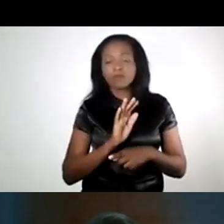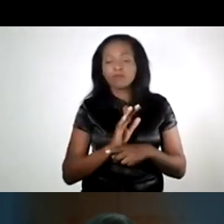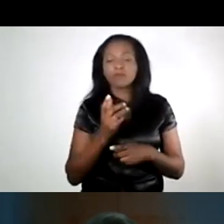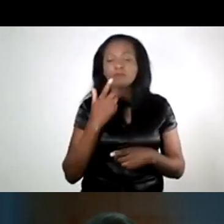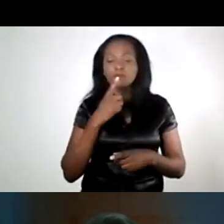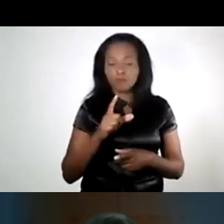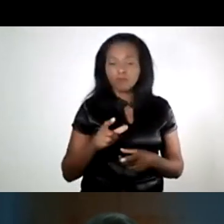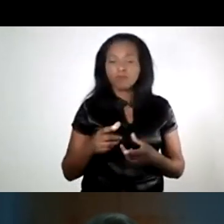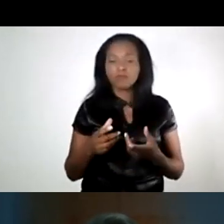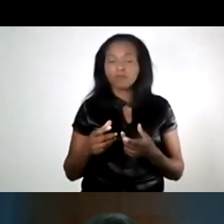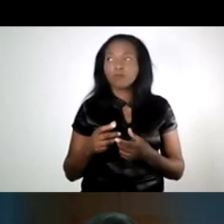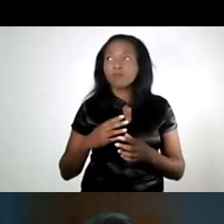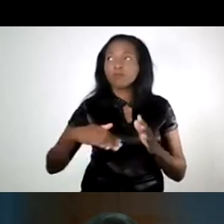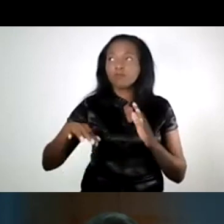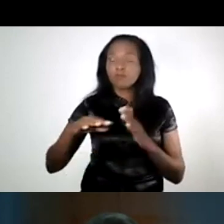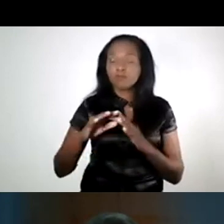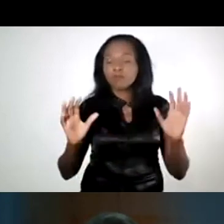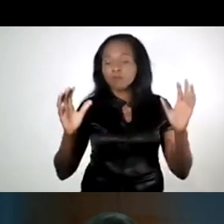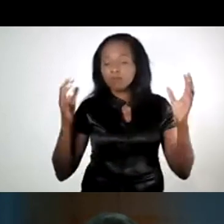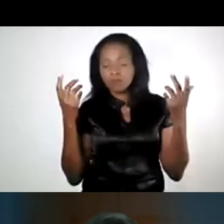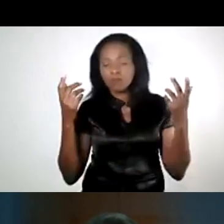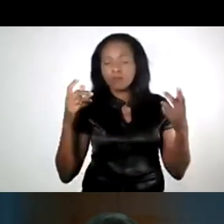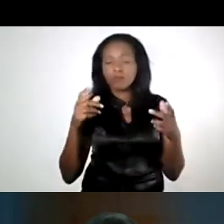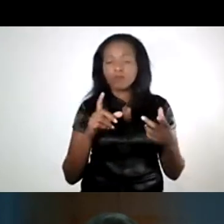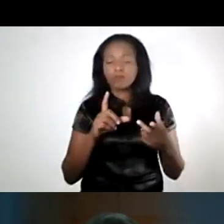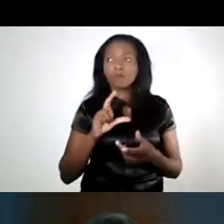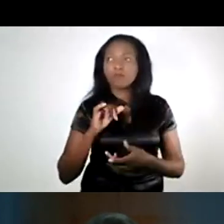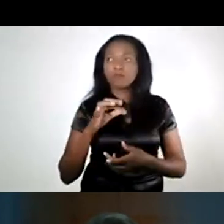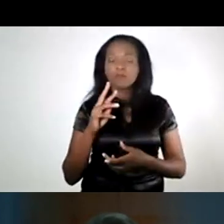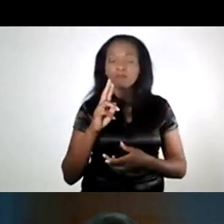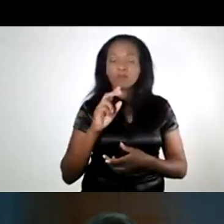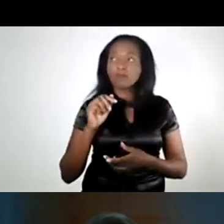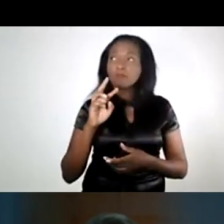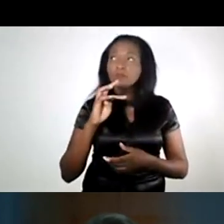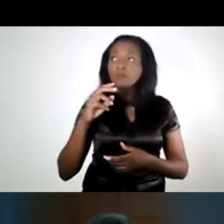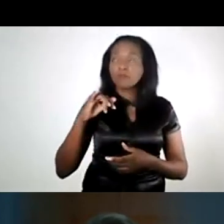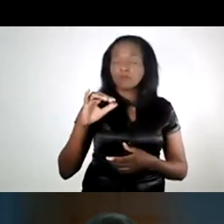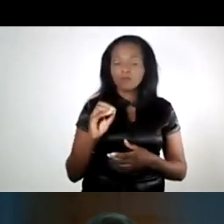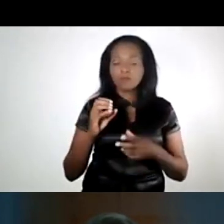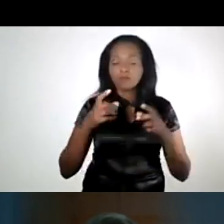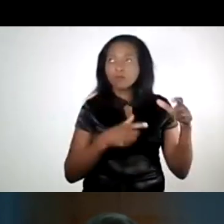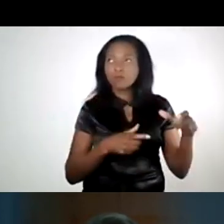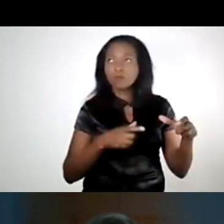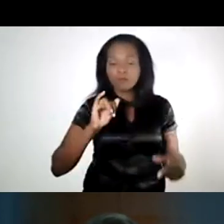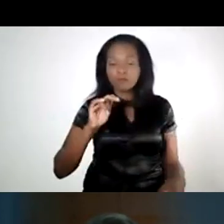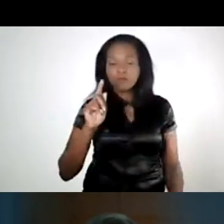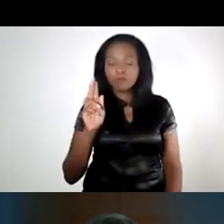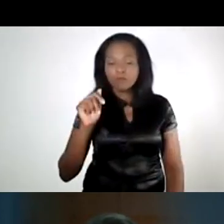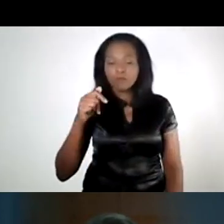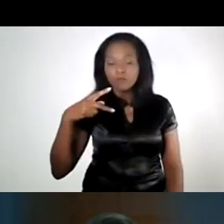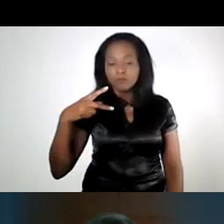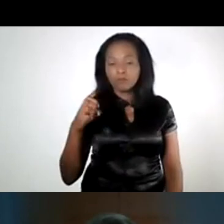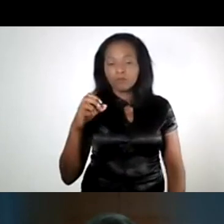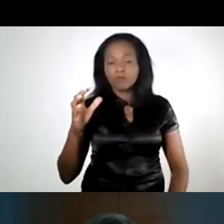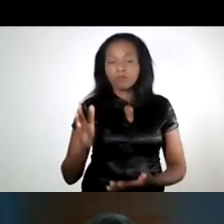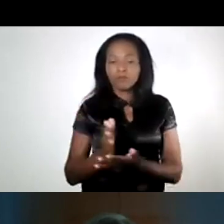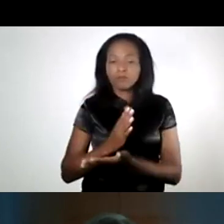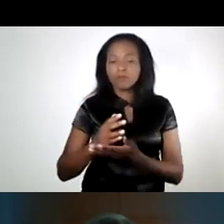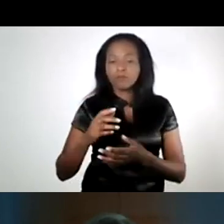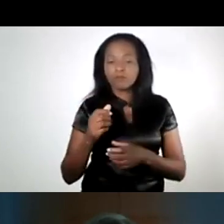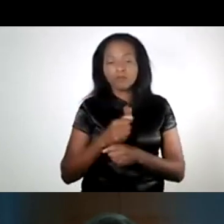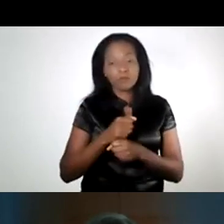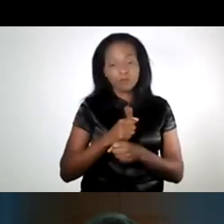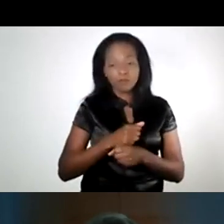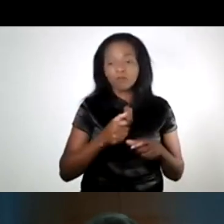ação e todo o Festival Literário de Iguape, que há uns anos tem se